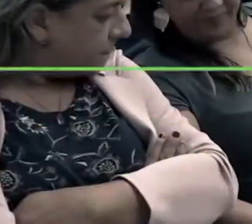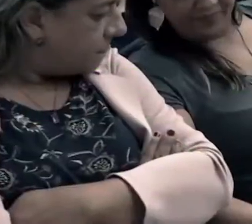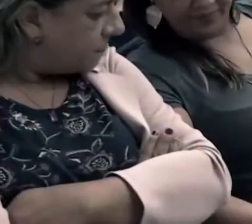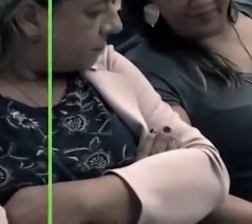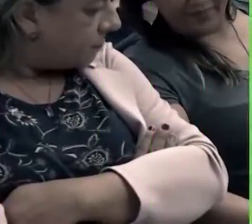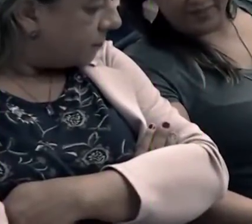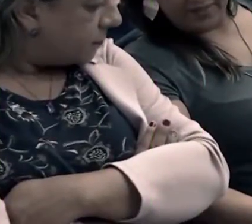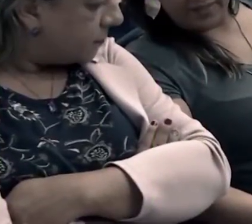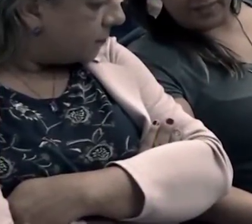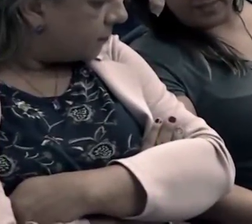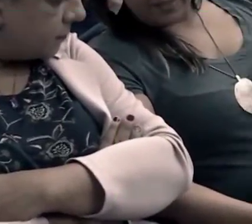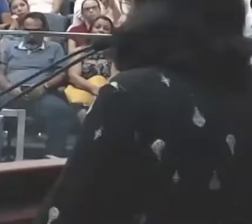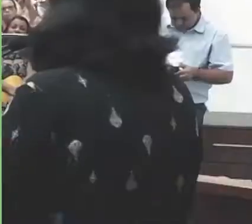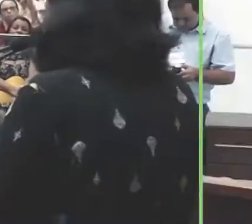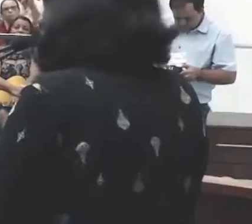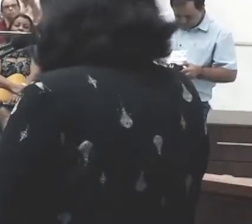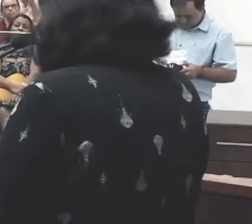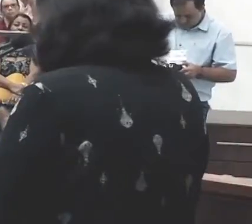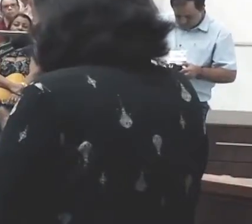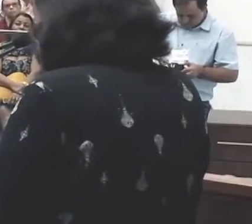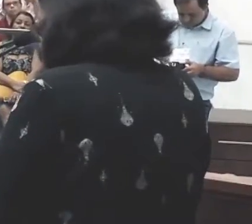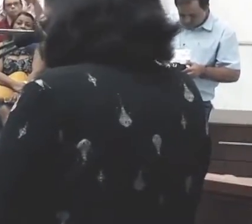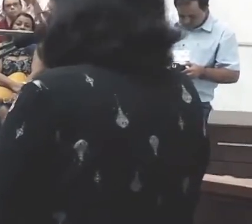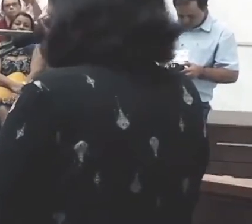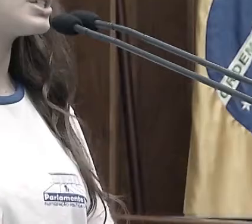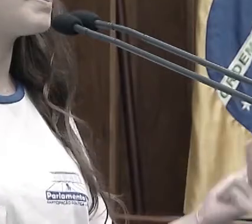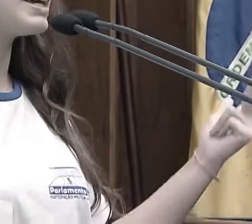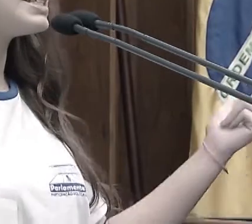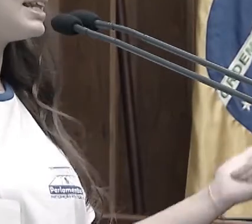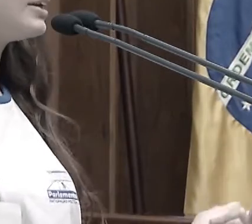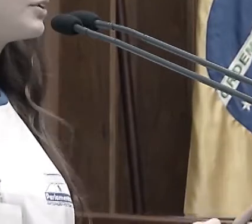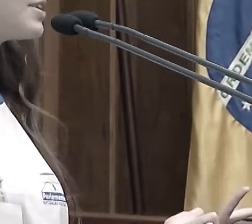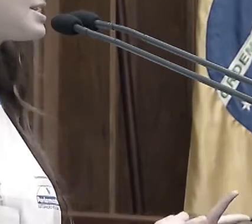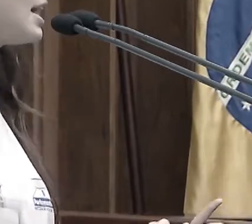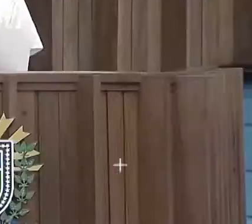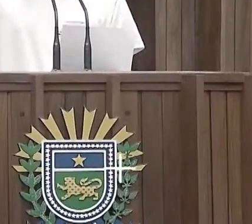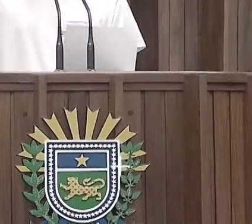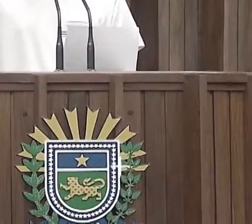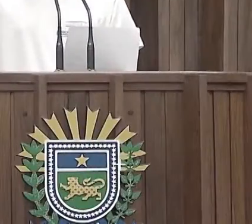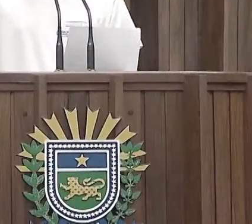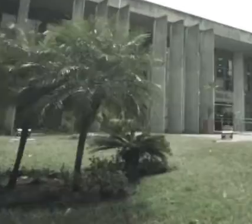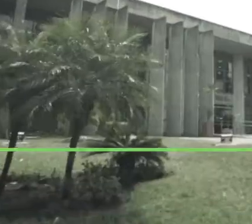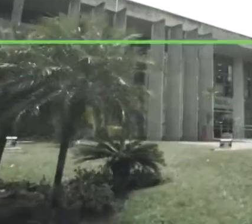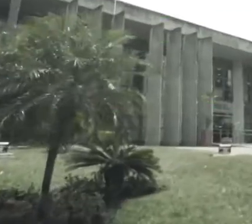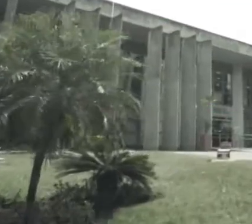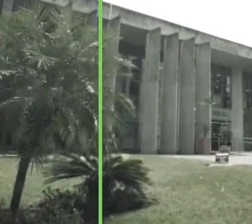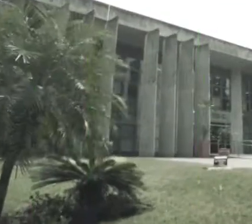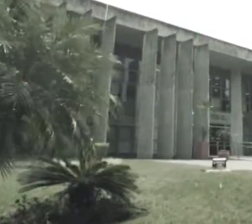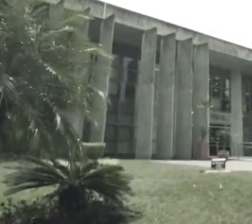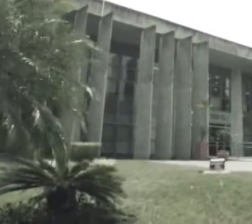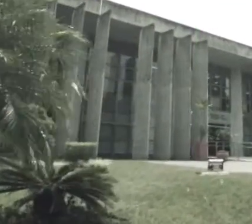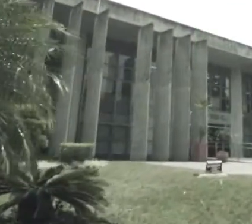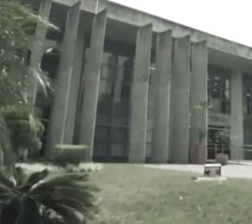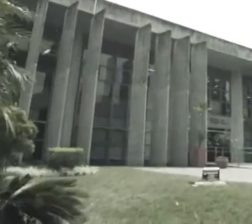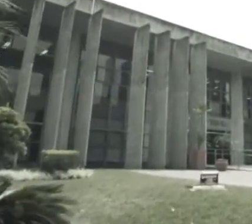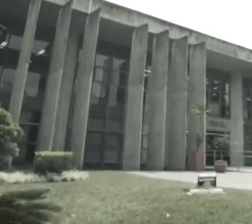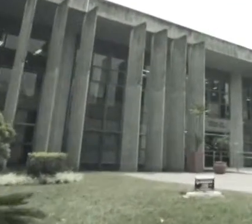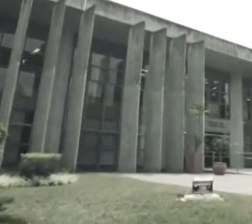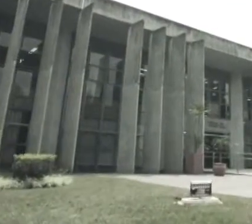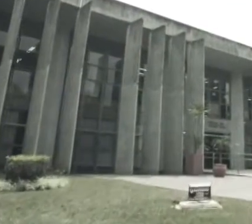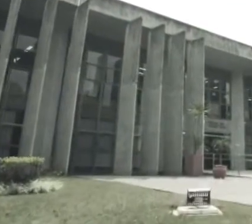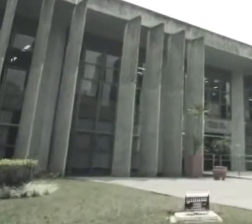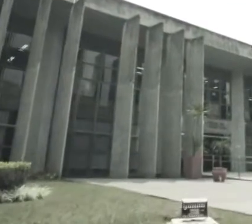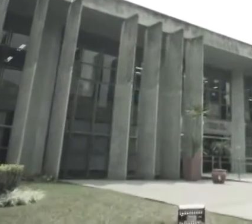os parlamentares dos cidadãos, os direitos dos deveres, os desafios das melhores soluções. A Assembleia